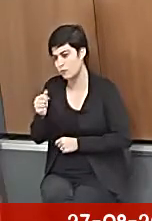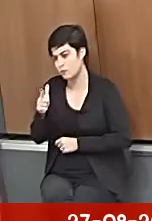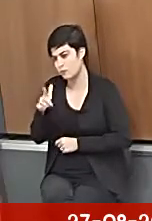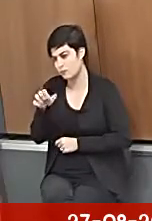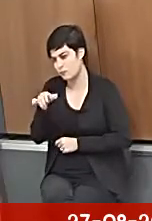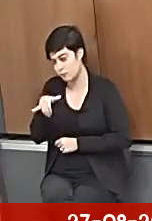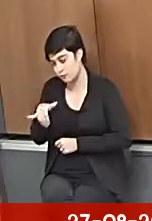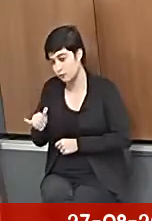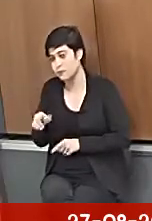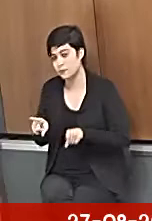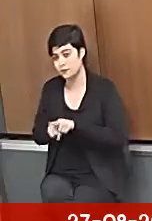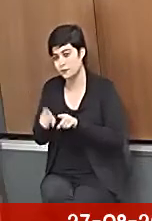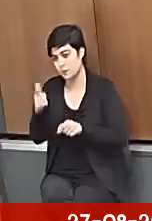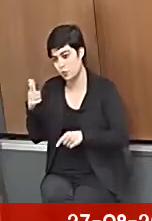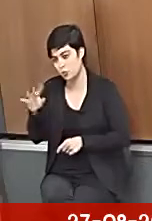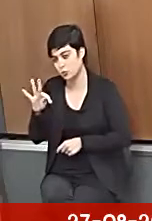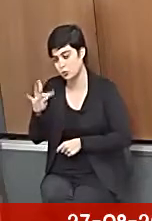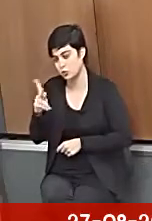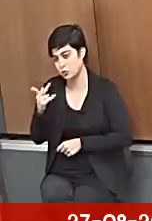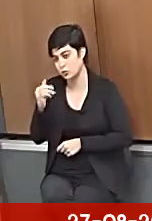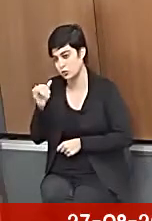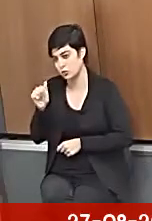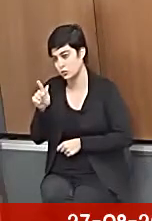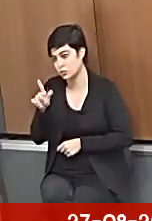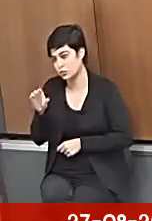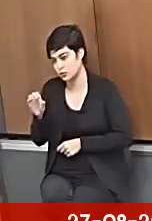tudo tiago horta